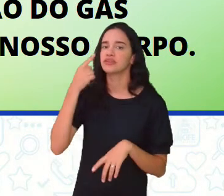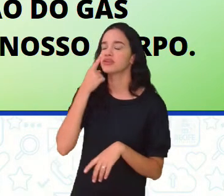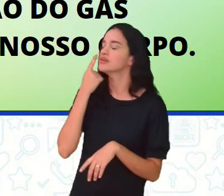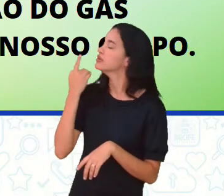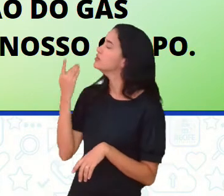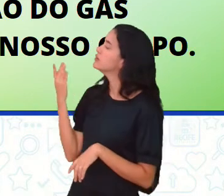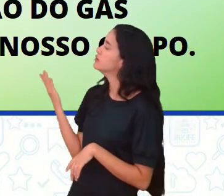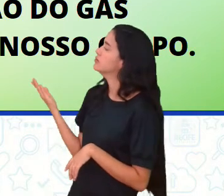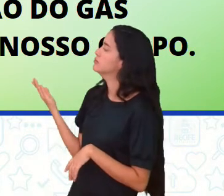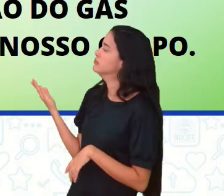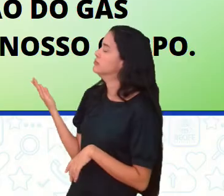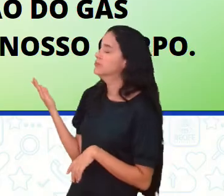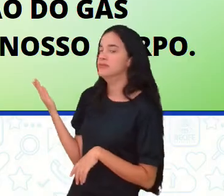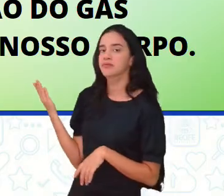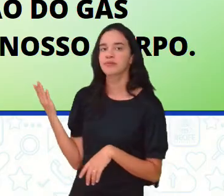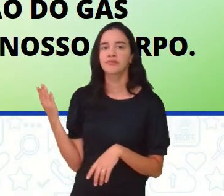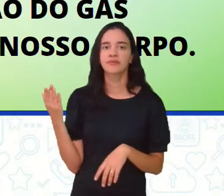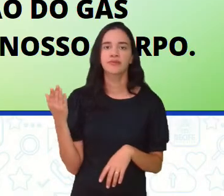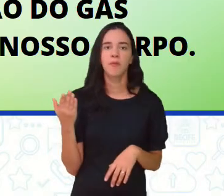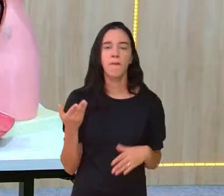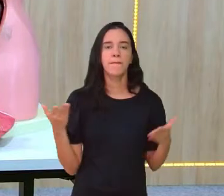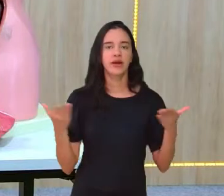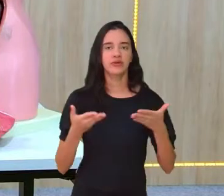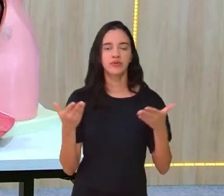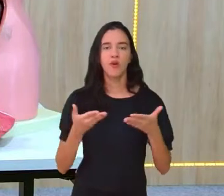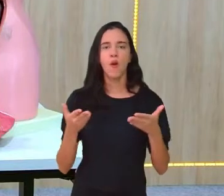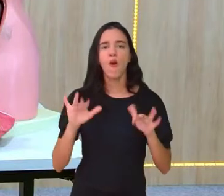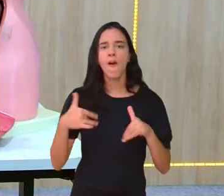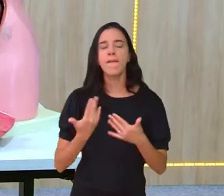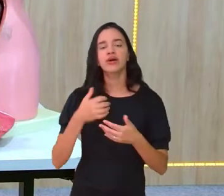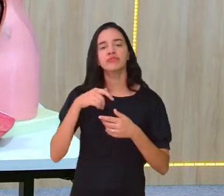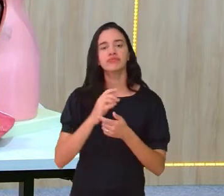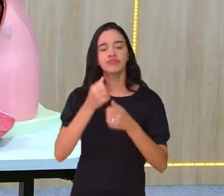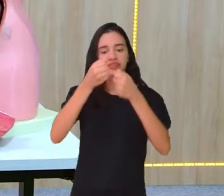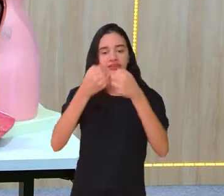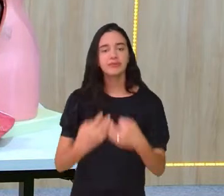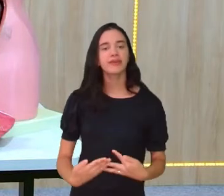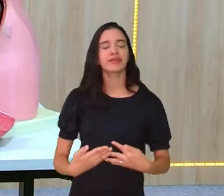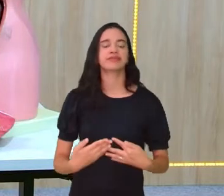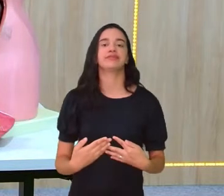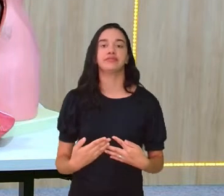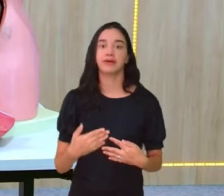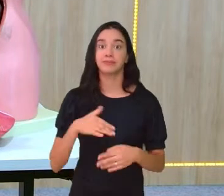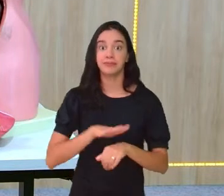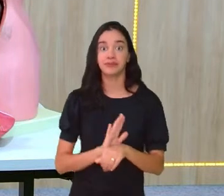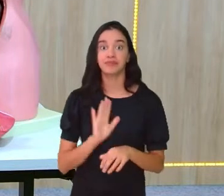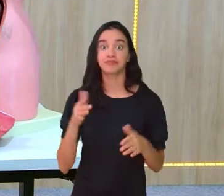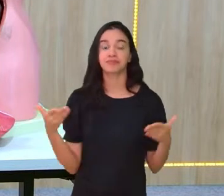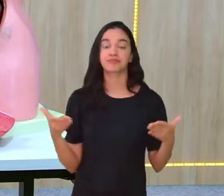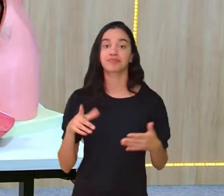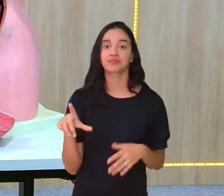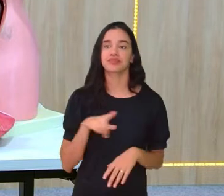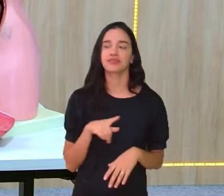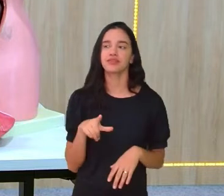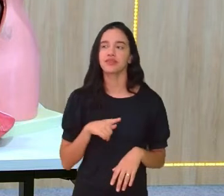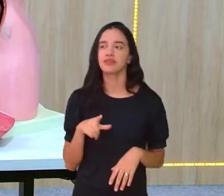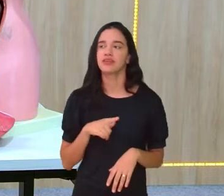na mesa, a gente vai ter como falar um pouquinho mais desse sistema respiratório, não é? Então, aqui eu tenho a